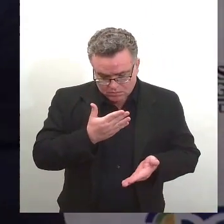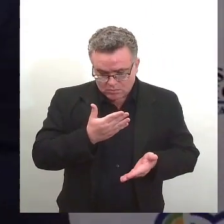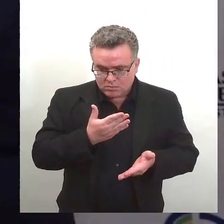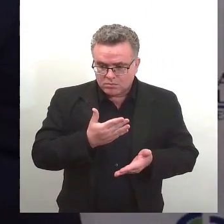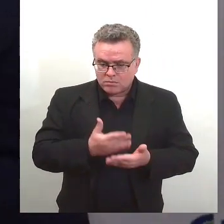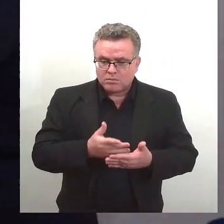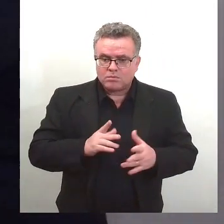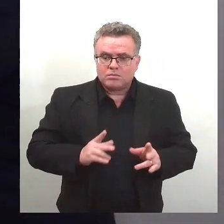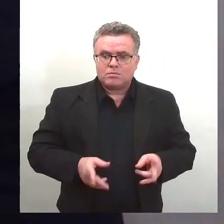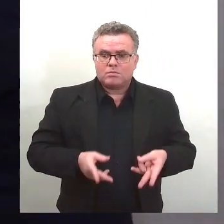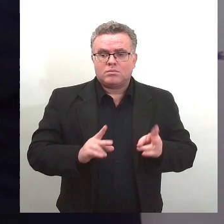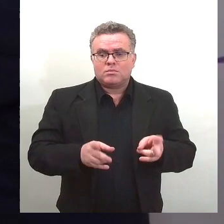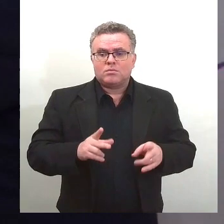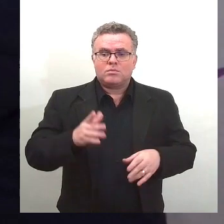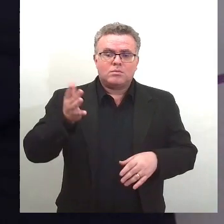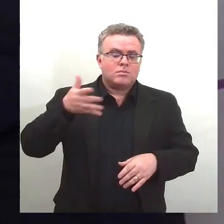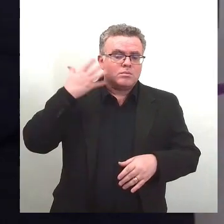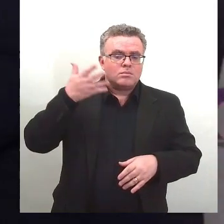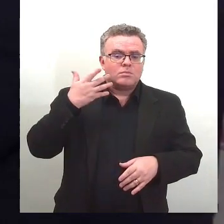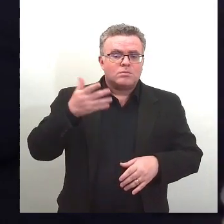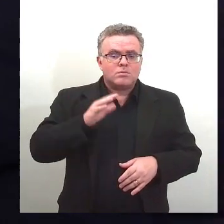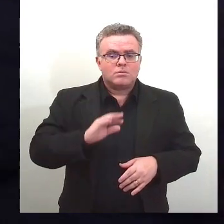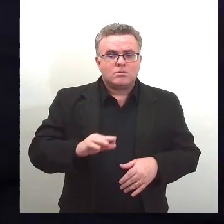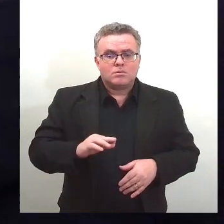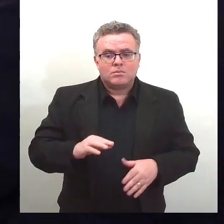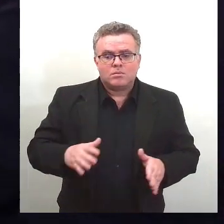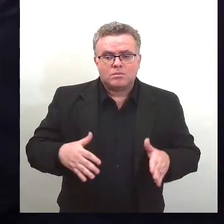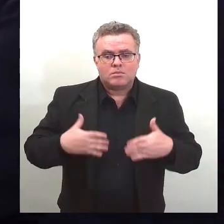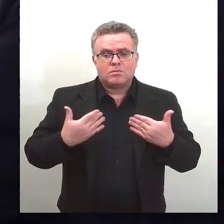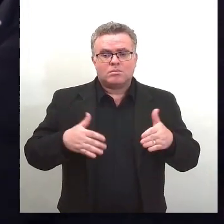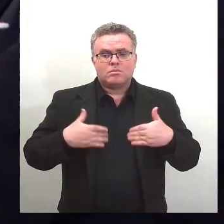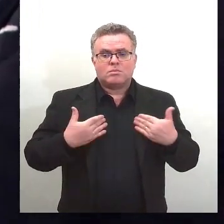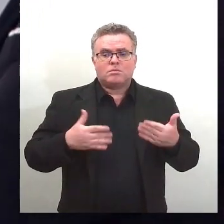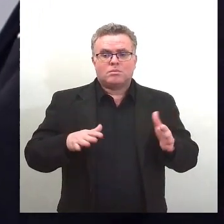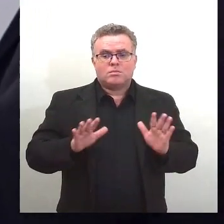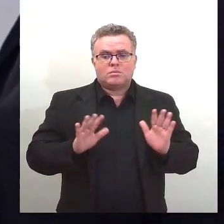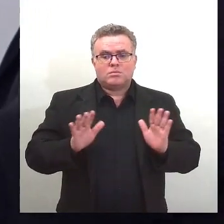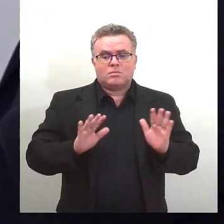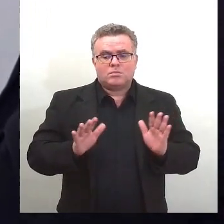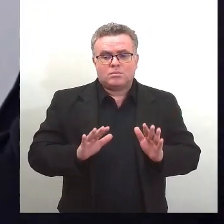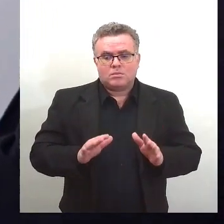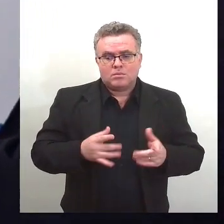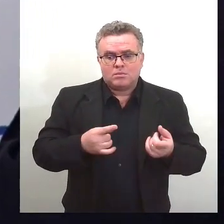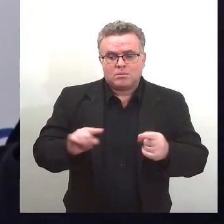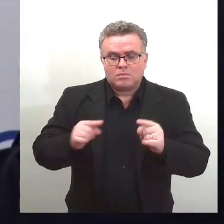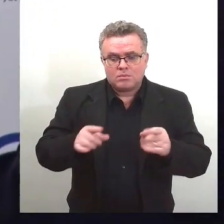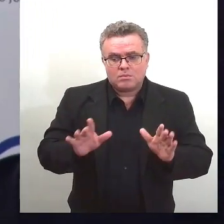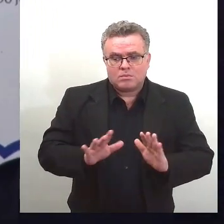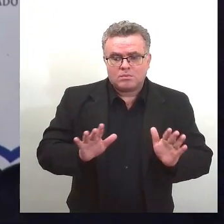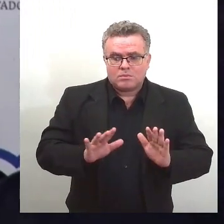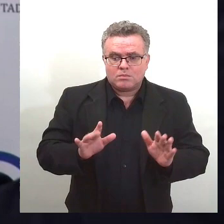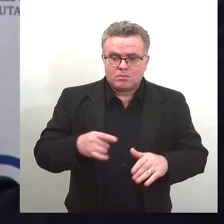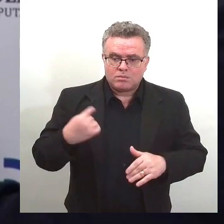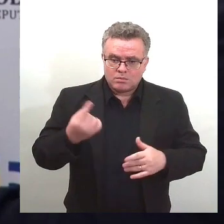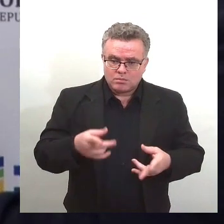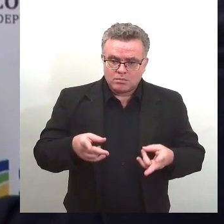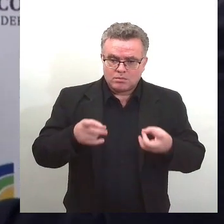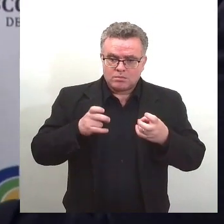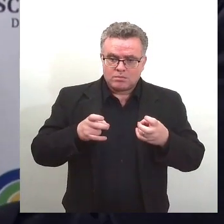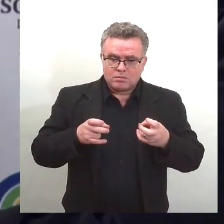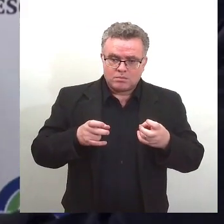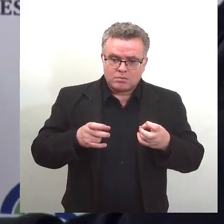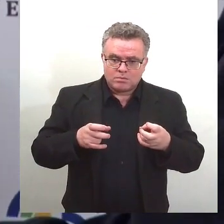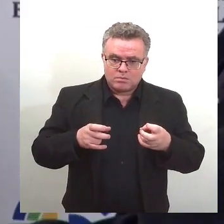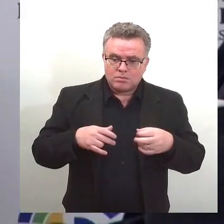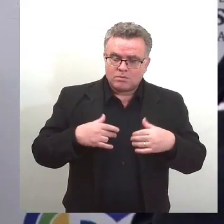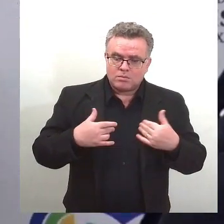é a alegria da prefeita pagar, é um dever dela. E hoje a gente percebeu aqui a alegria da nobre colega